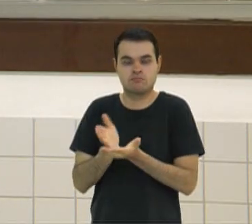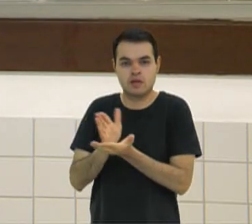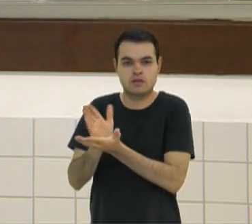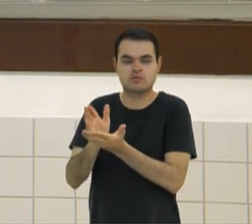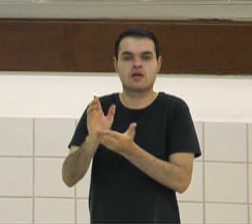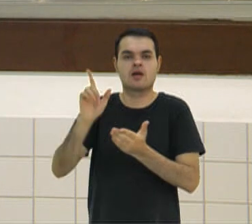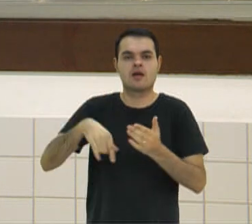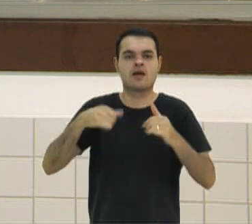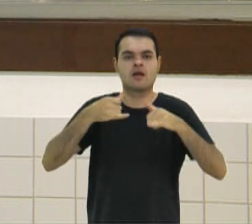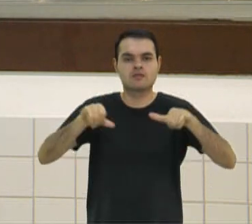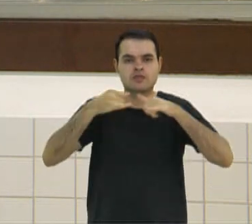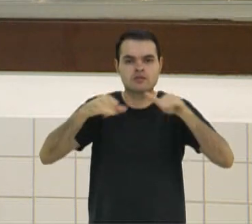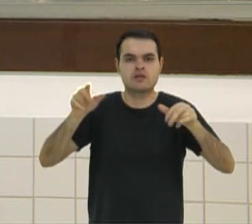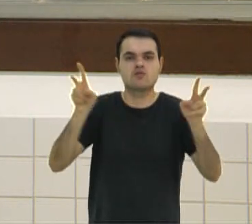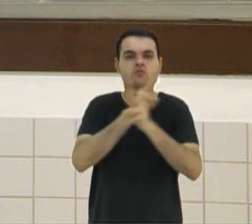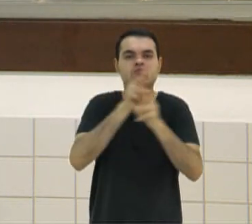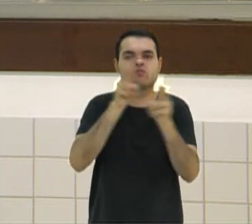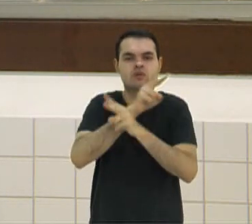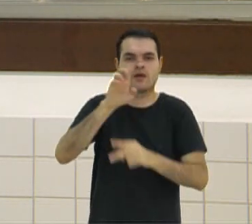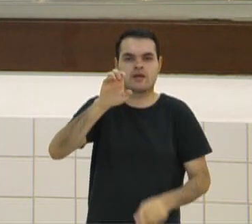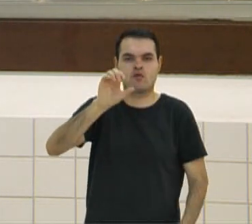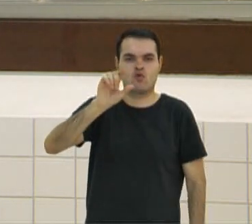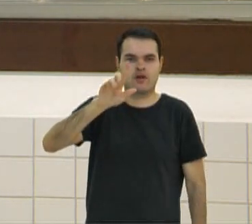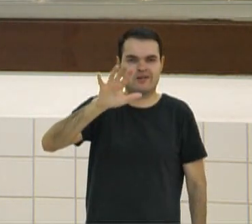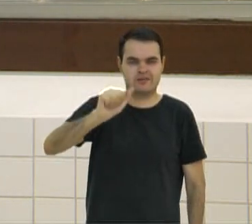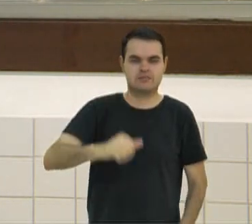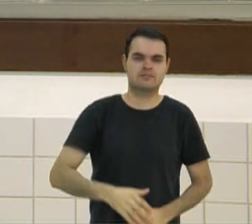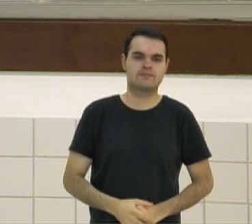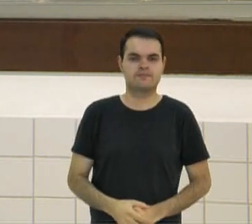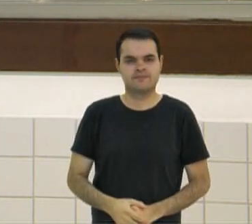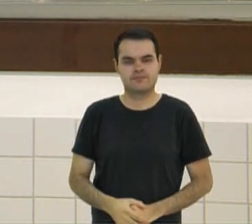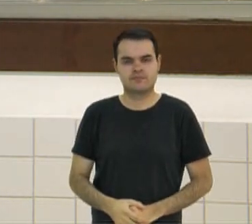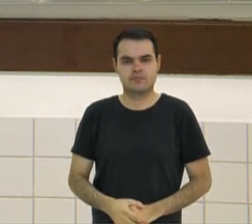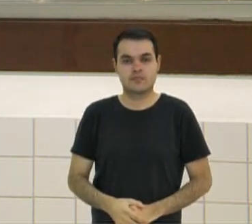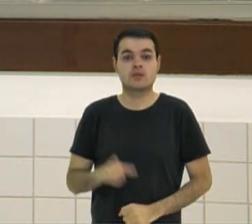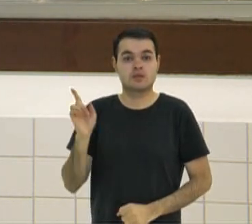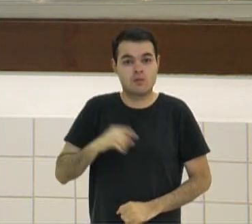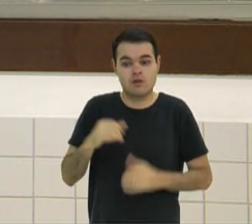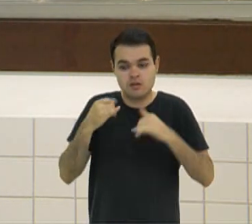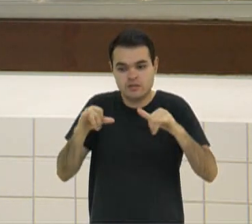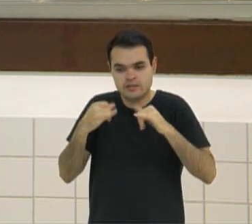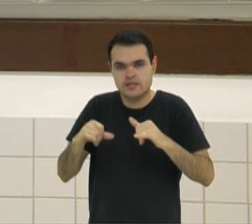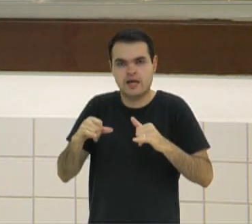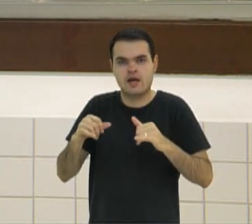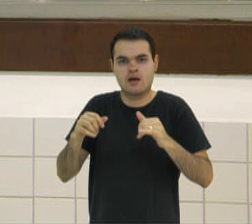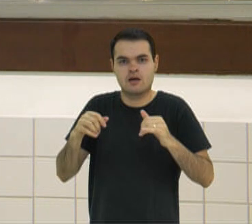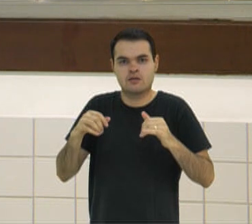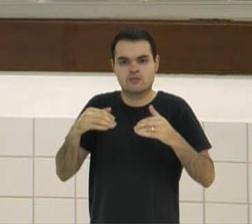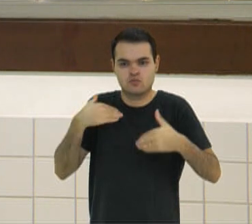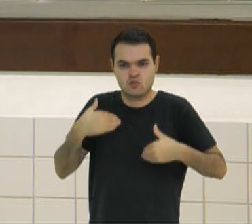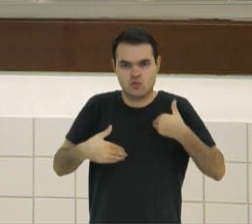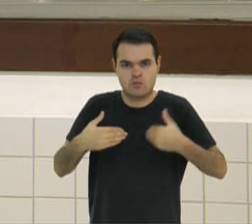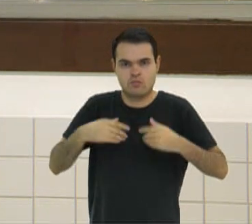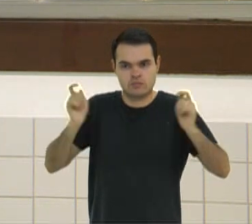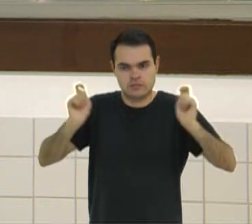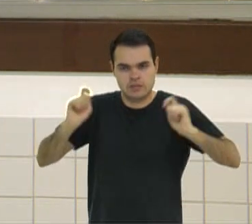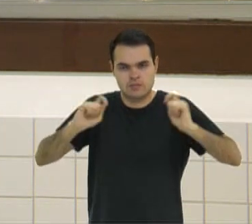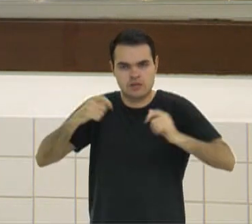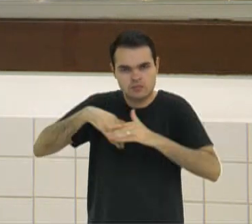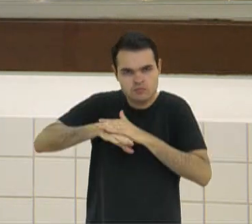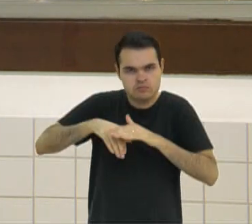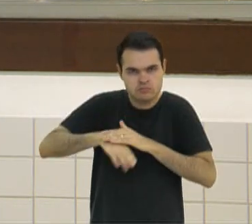tipos de energia envolvida, principalmente a química, né? Porque a energia química é uma energia potencial, ela pode ser armazenada. Lembra que a gente conversou sobre